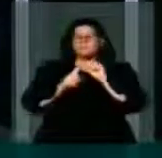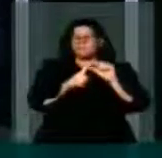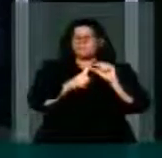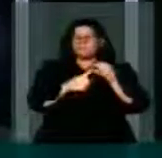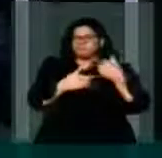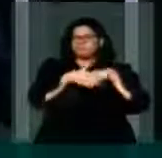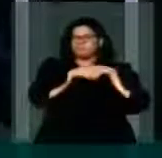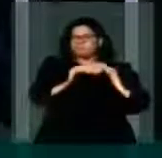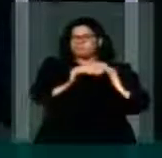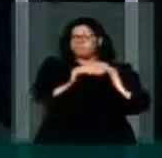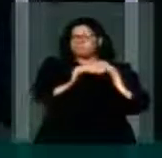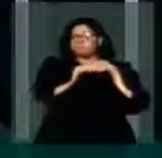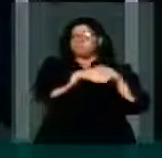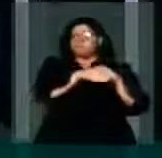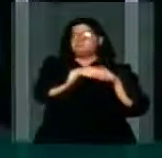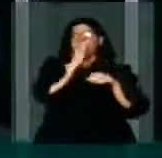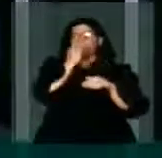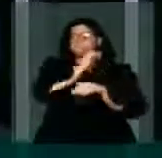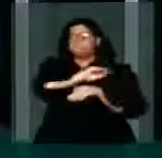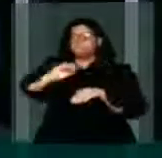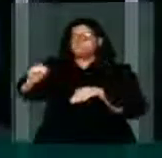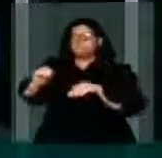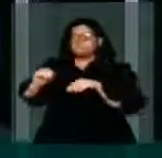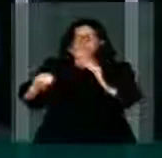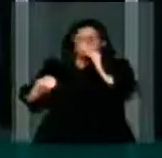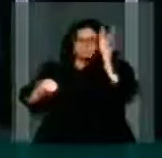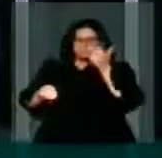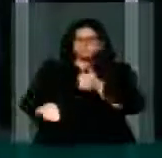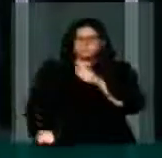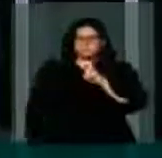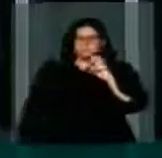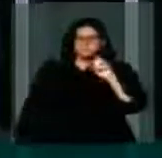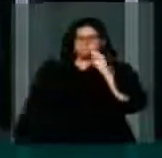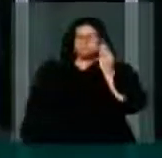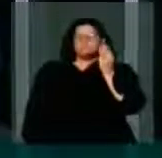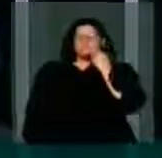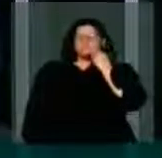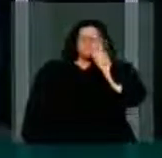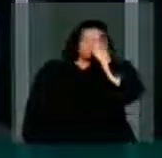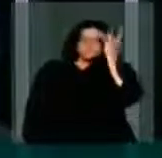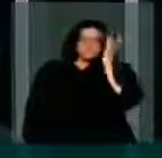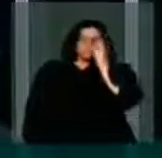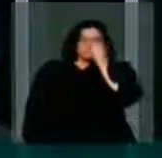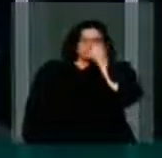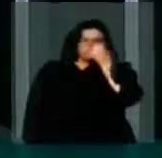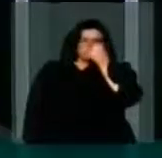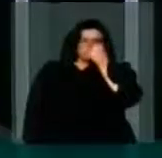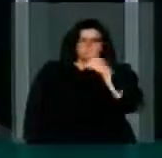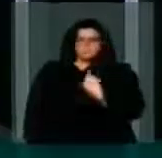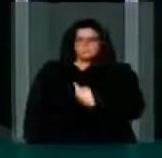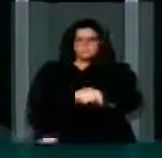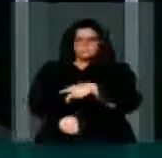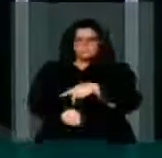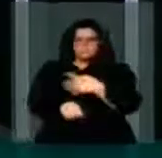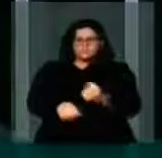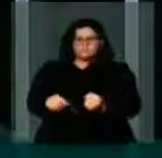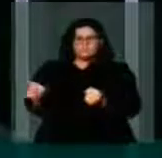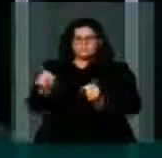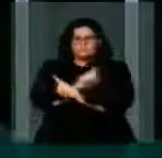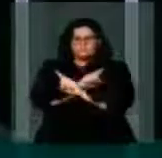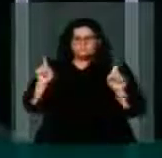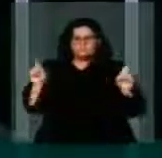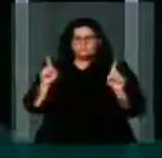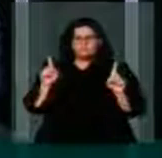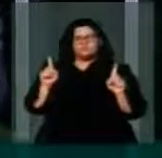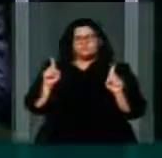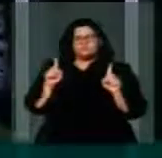num gueto obscuro mais de 150 milhões de pessoas que se dizem cristãs no nosso país.